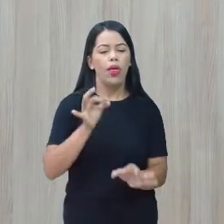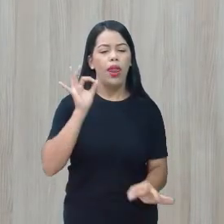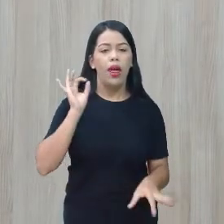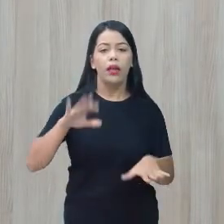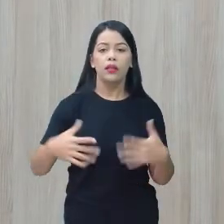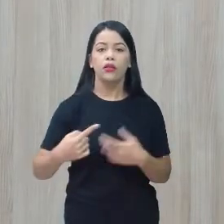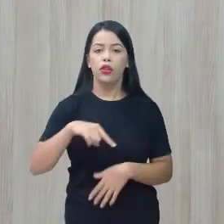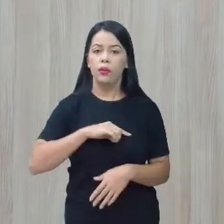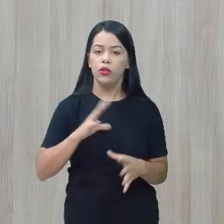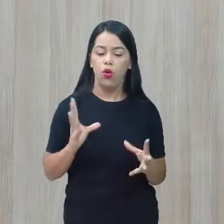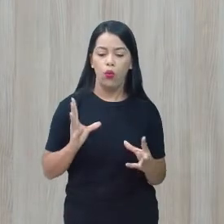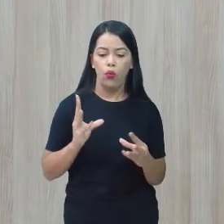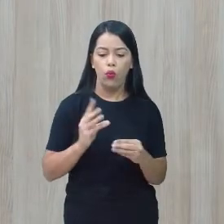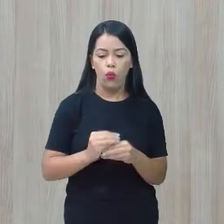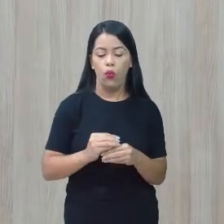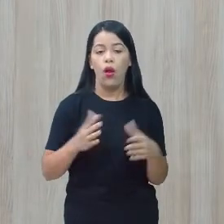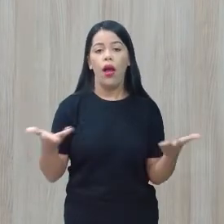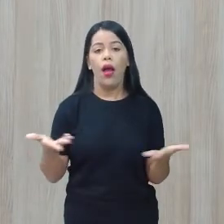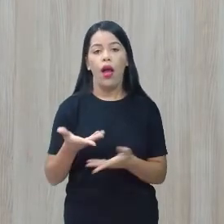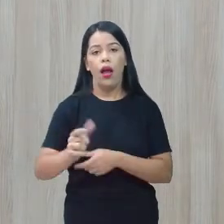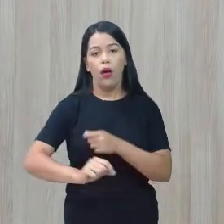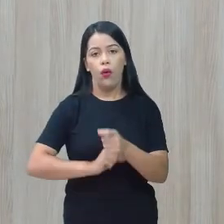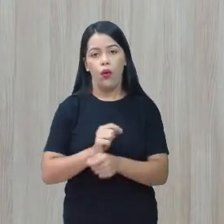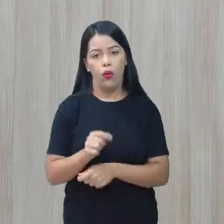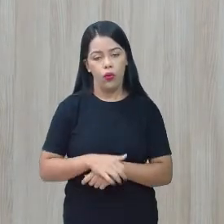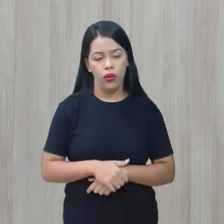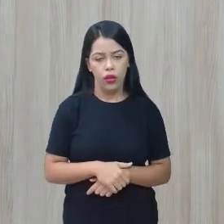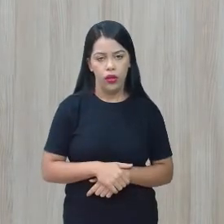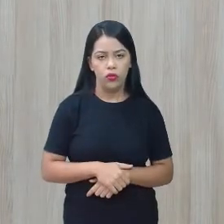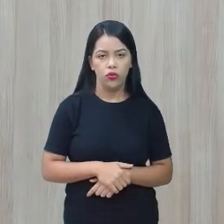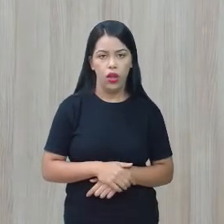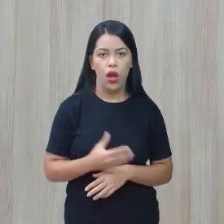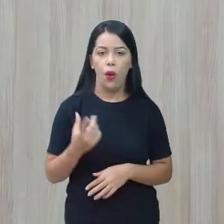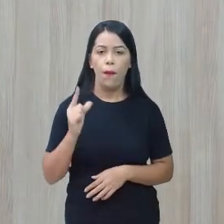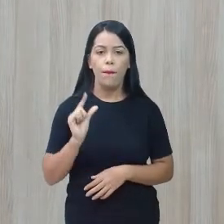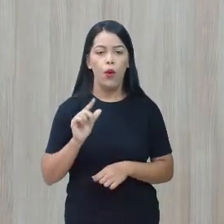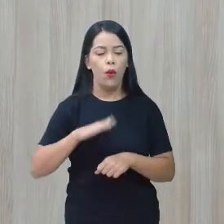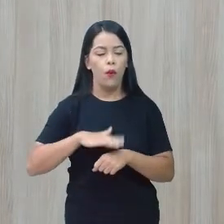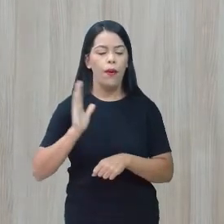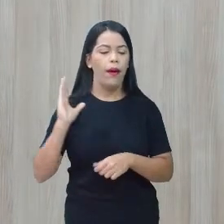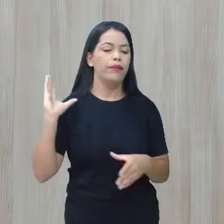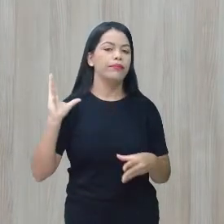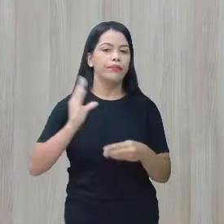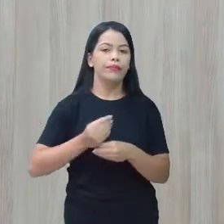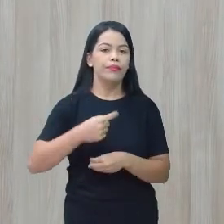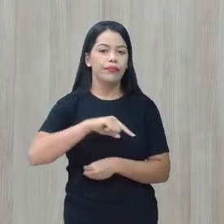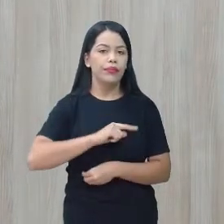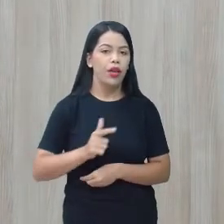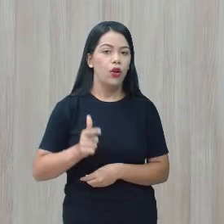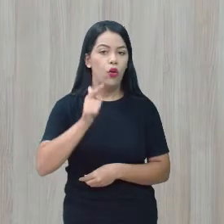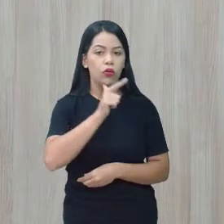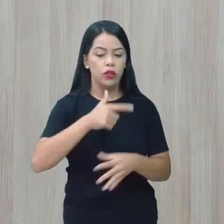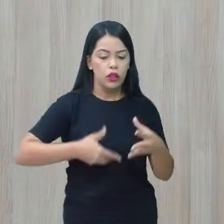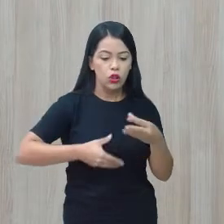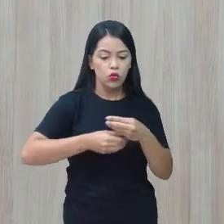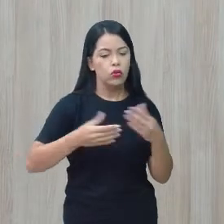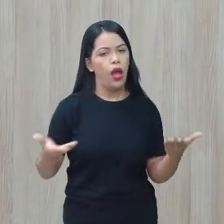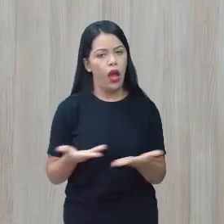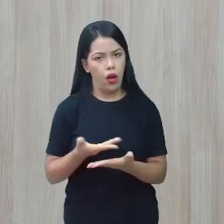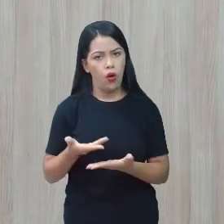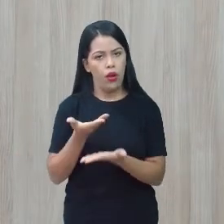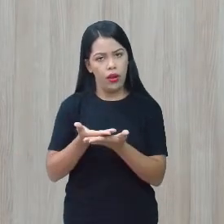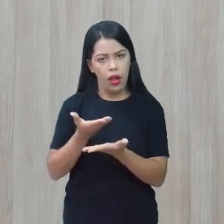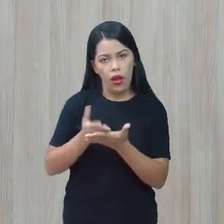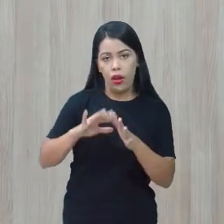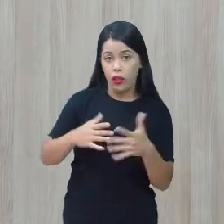diluir um pouco mais. O assunto dessa trilha diferente já é um pouco mais resumido, né? A gente vai conseguir contemplar nessa aula. Então, para você acompanhar